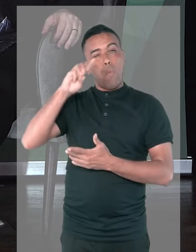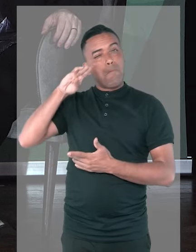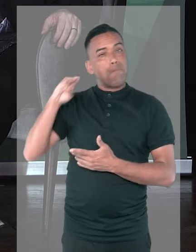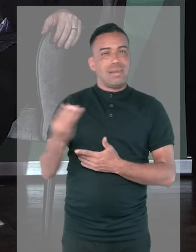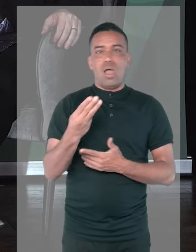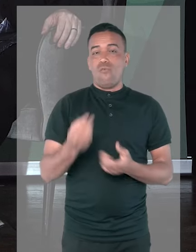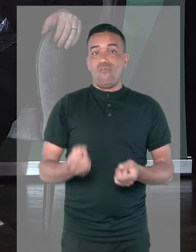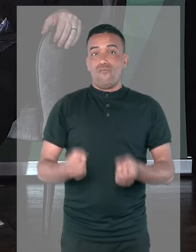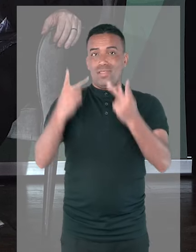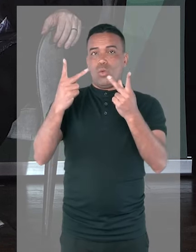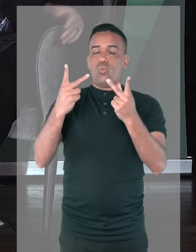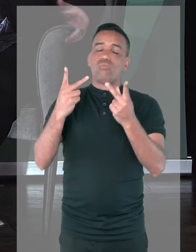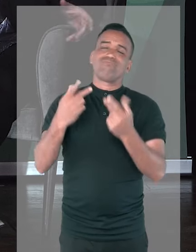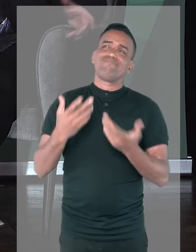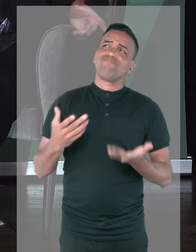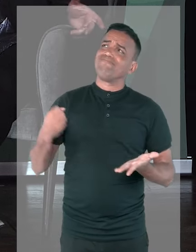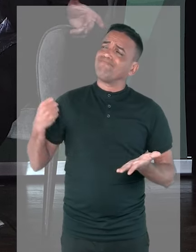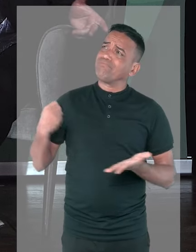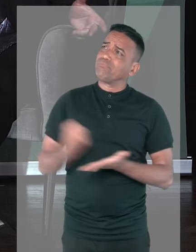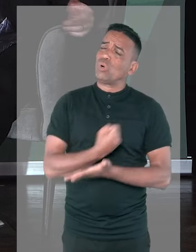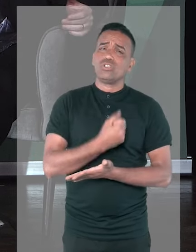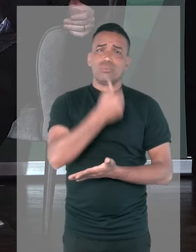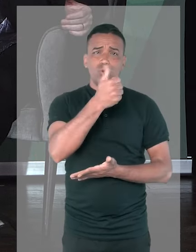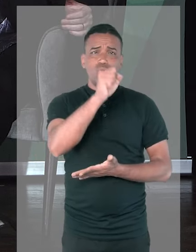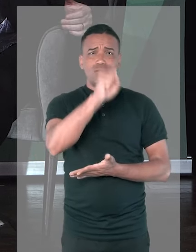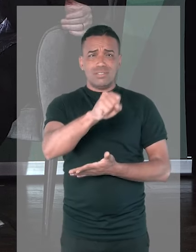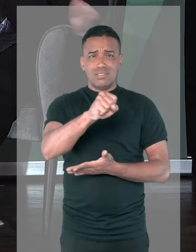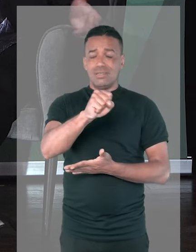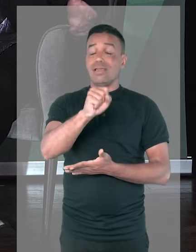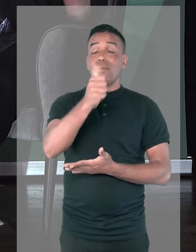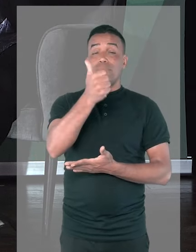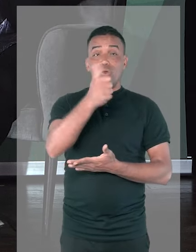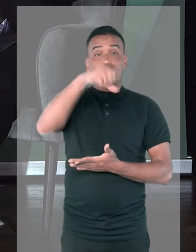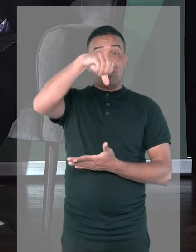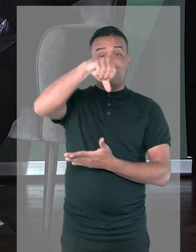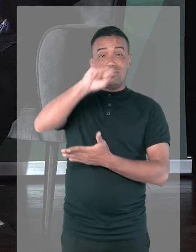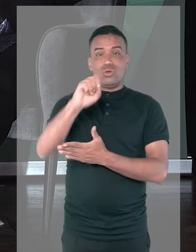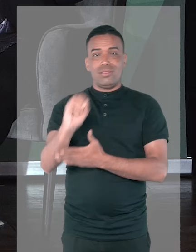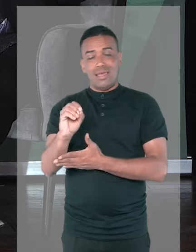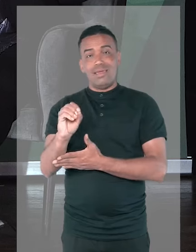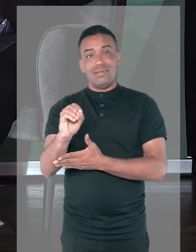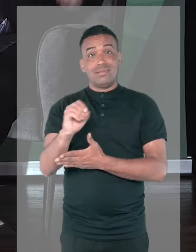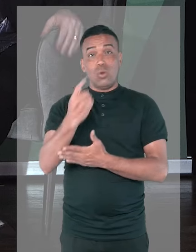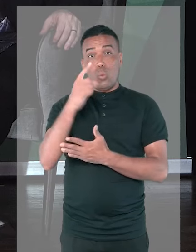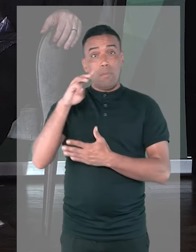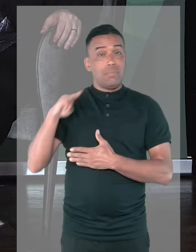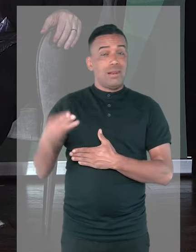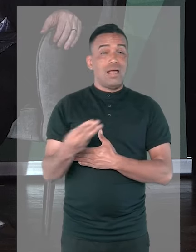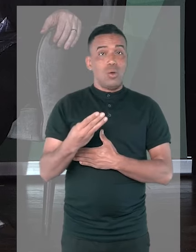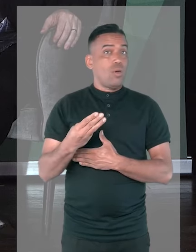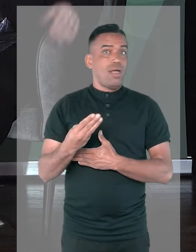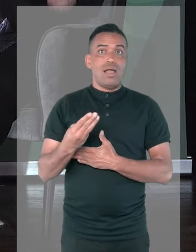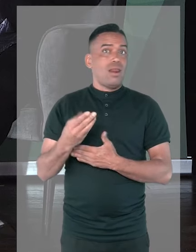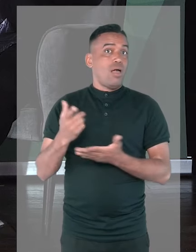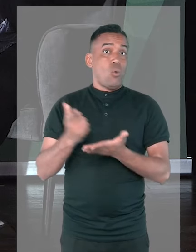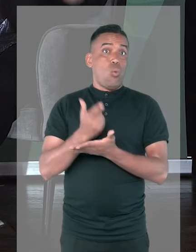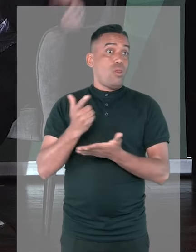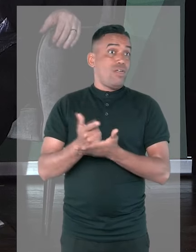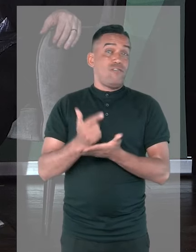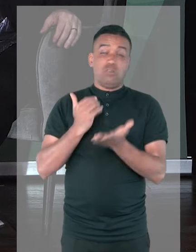Poxa vida, nos anos 80, final dos anos 80, 1 milhão e tal lá era um best-seller brasileiro. E